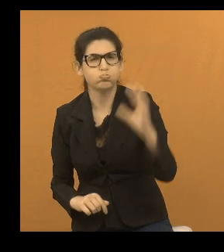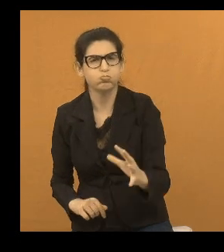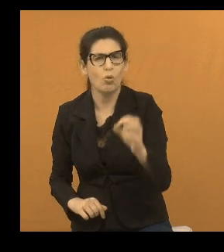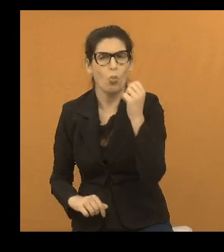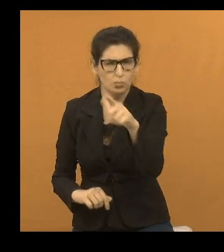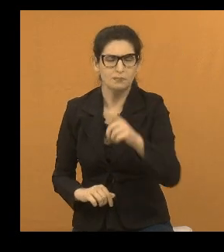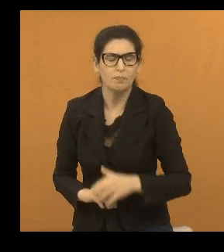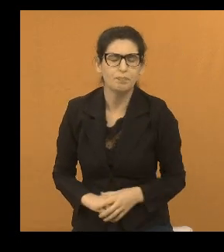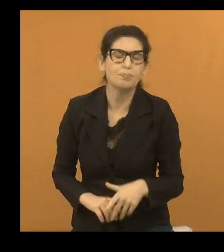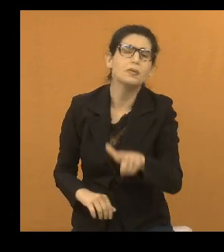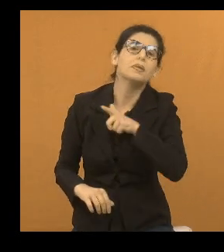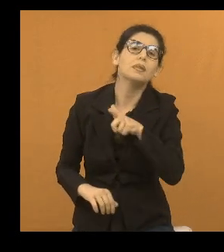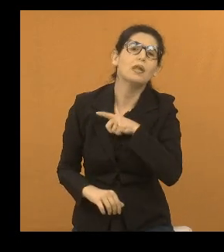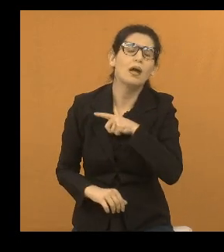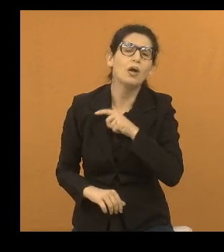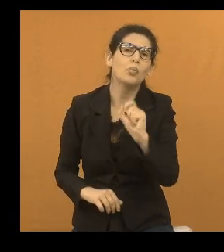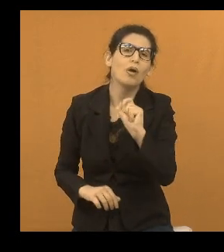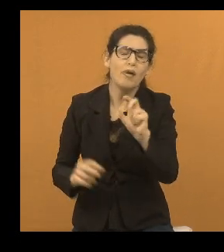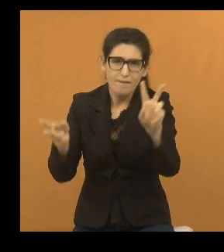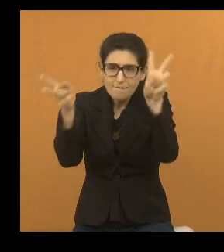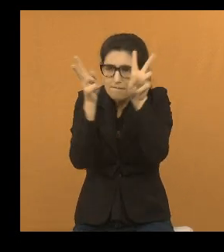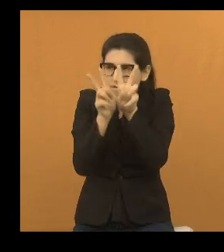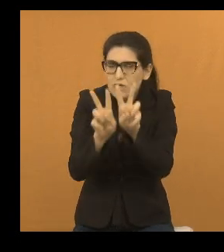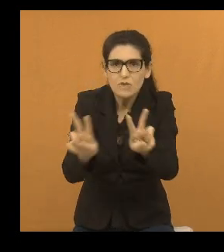Nós temos aqui uma visão